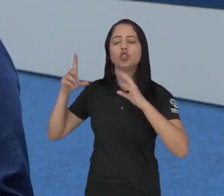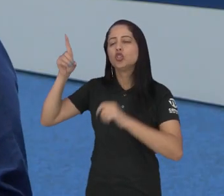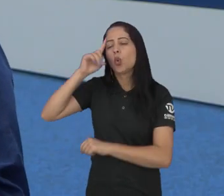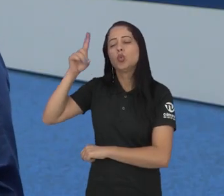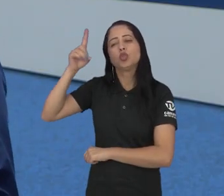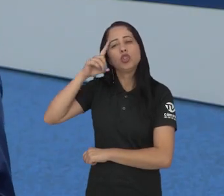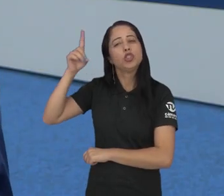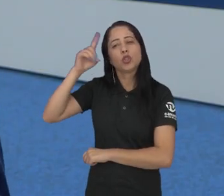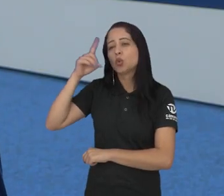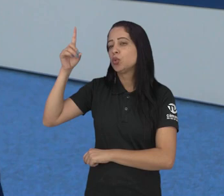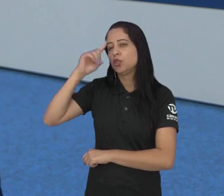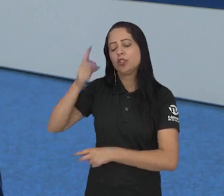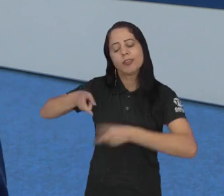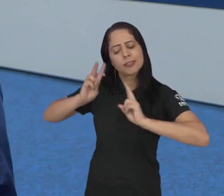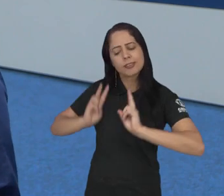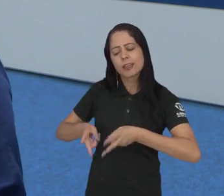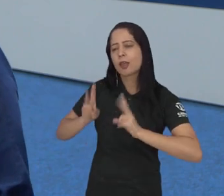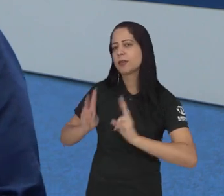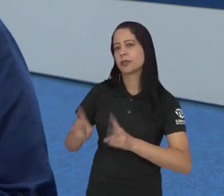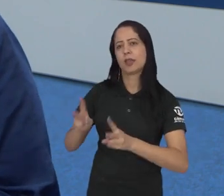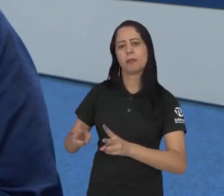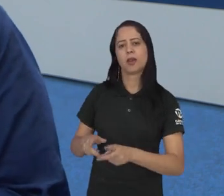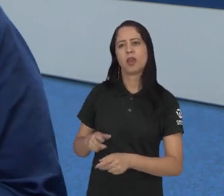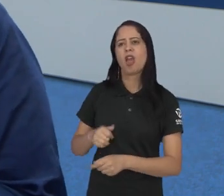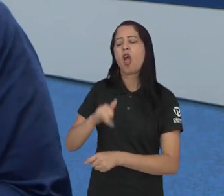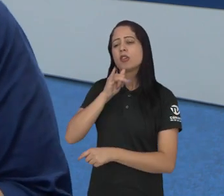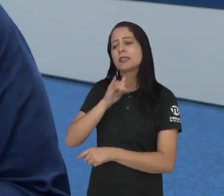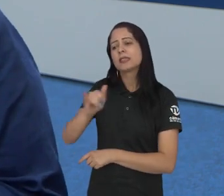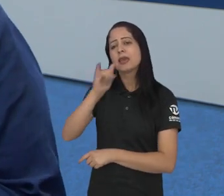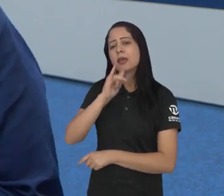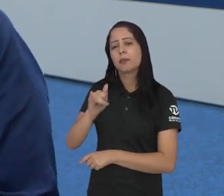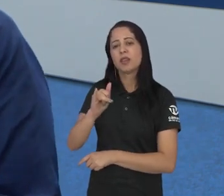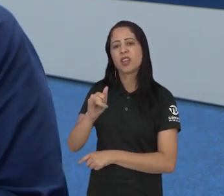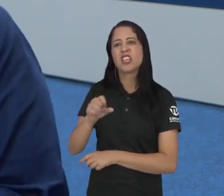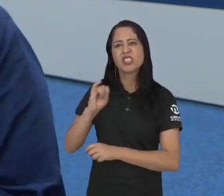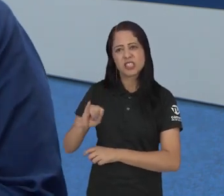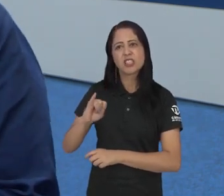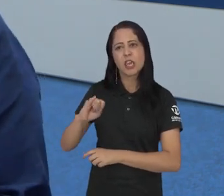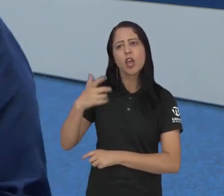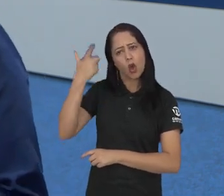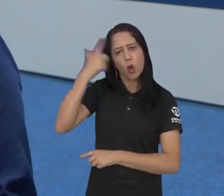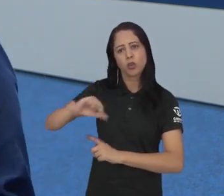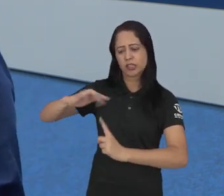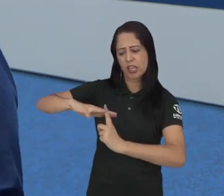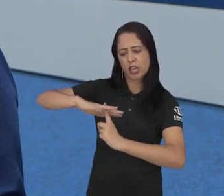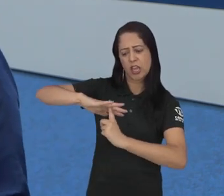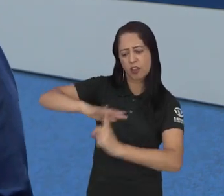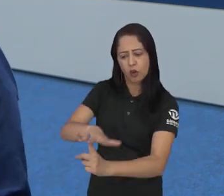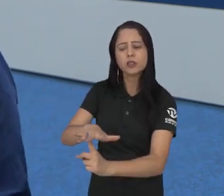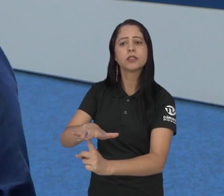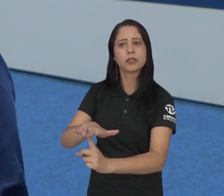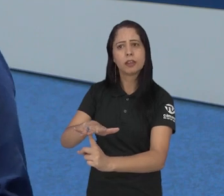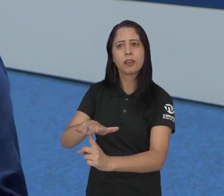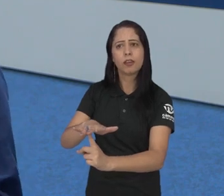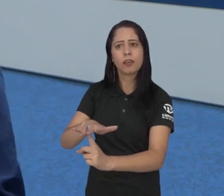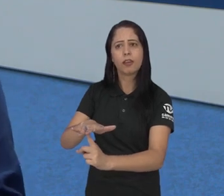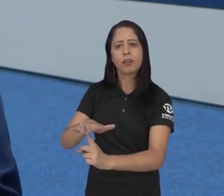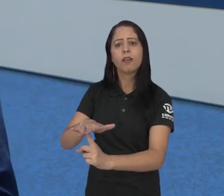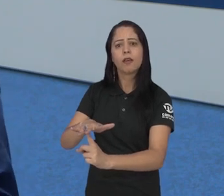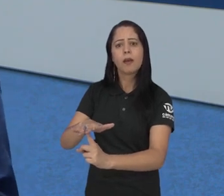os dias toda hora tem que ser permanente eu sempre digo se a gente conseguisse o socialismo a gente tinha que estar lutando também